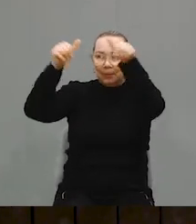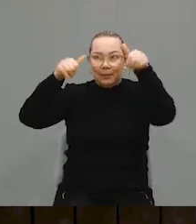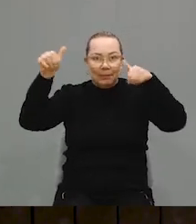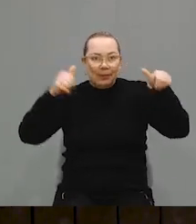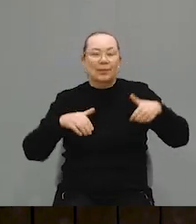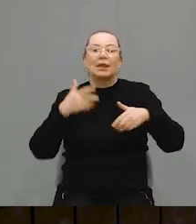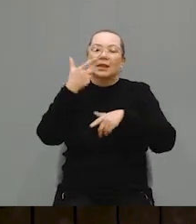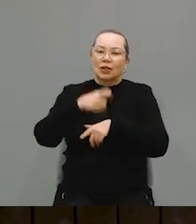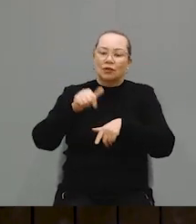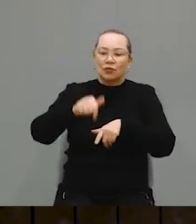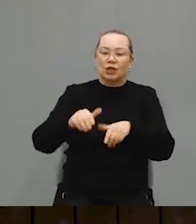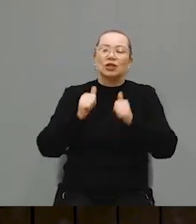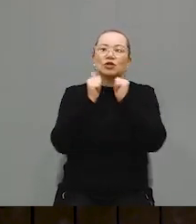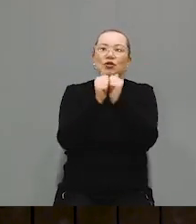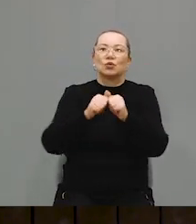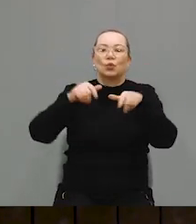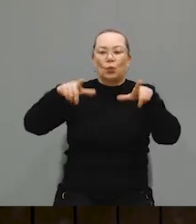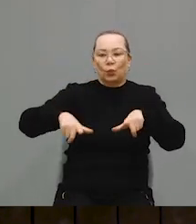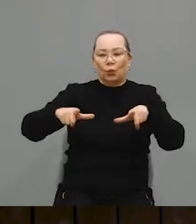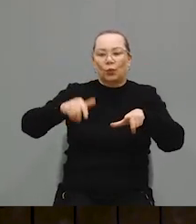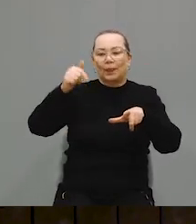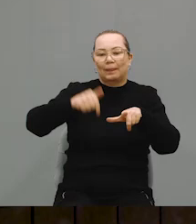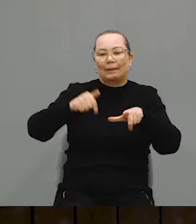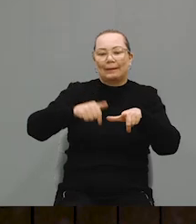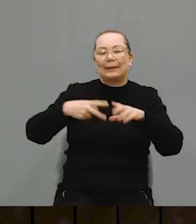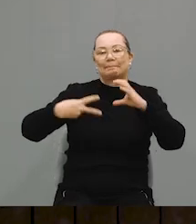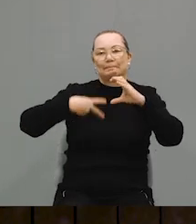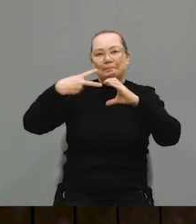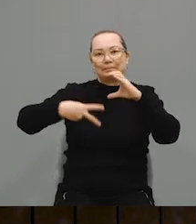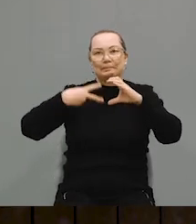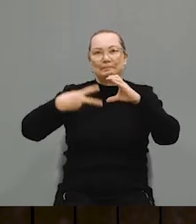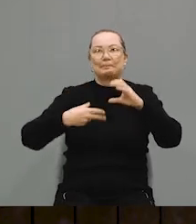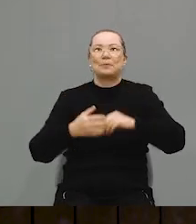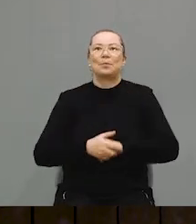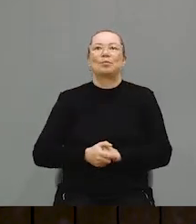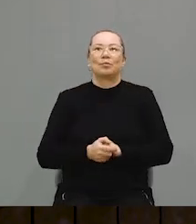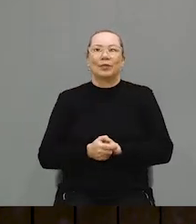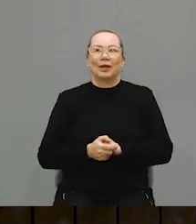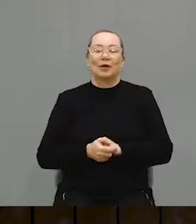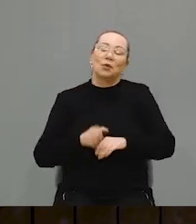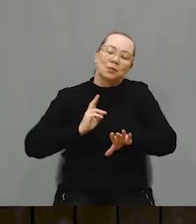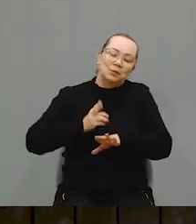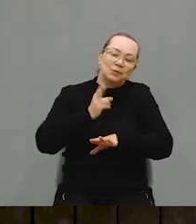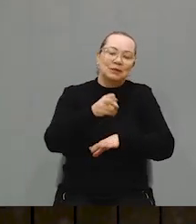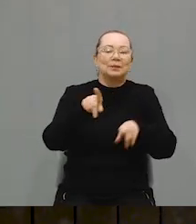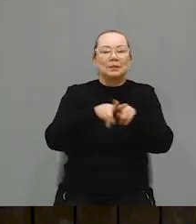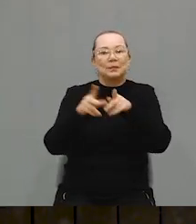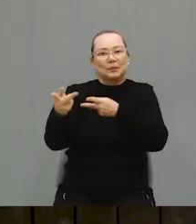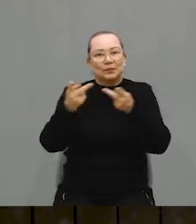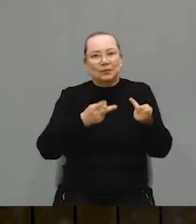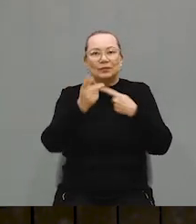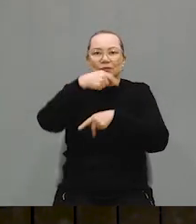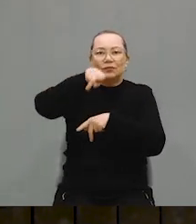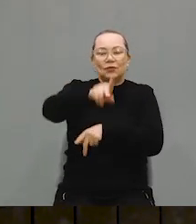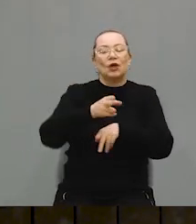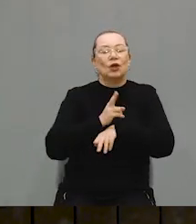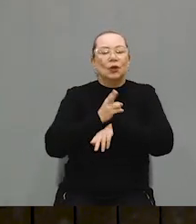junto ao Espaço Cultural Mário Cross, da nossa Câmara de Vereadores. Como sempre, também convidamos